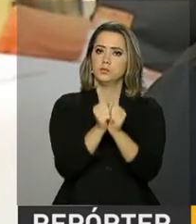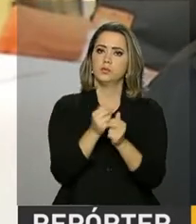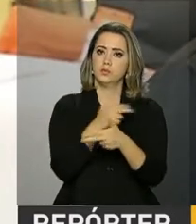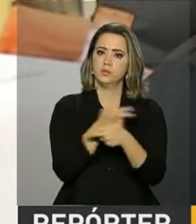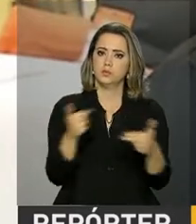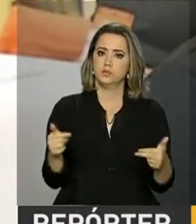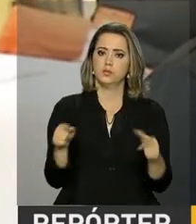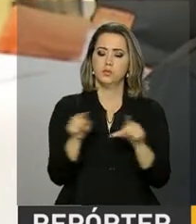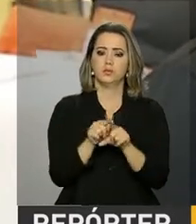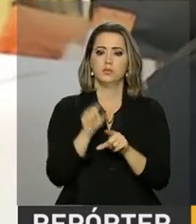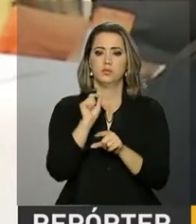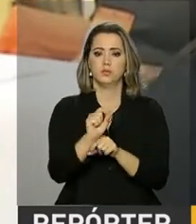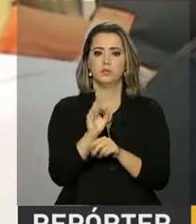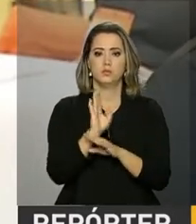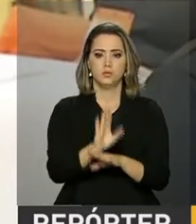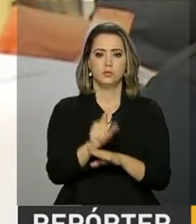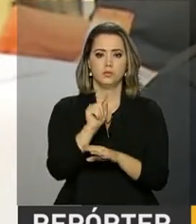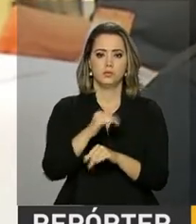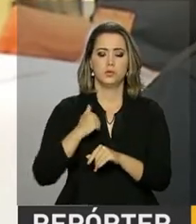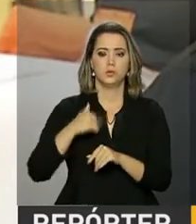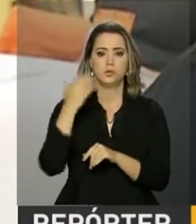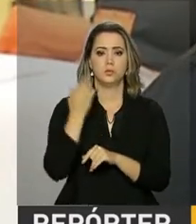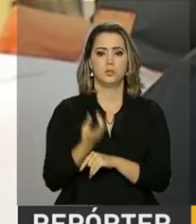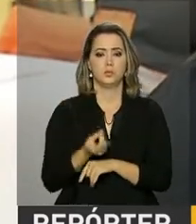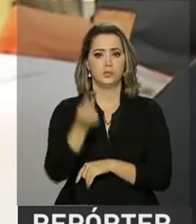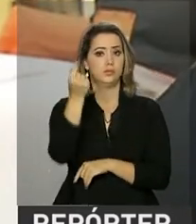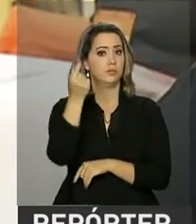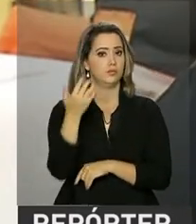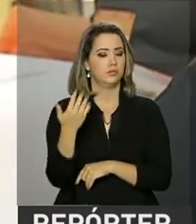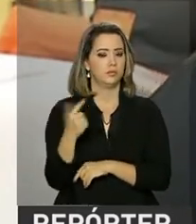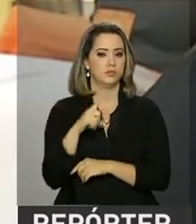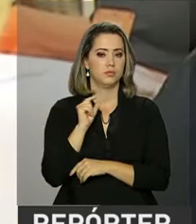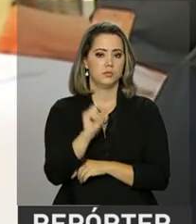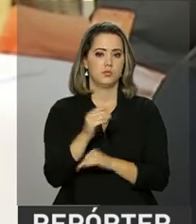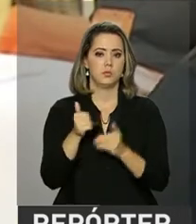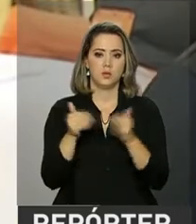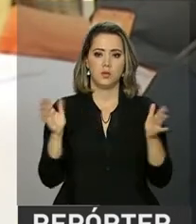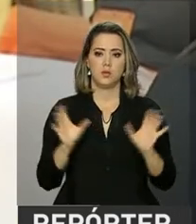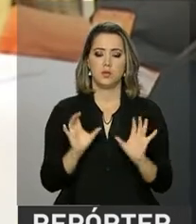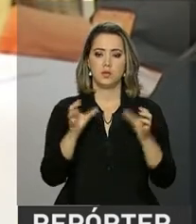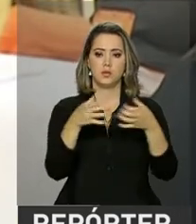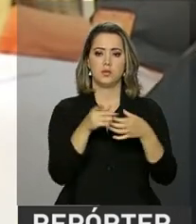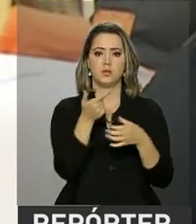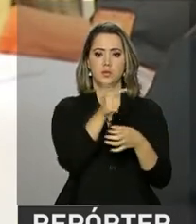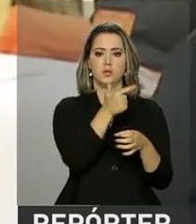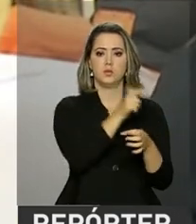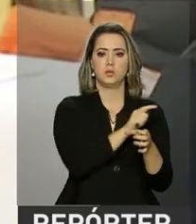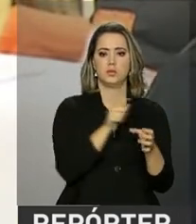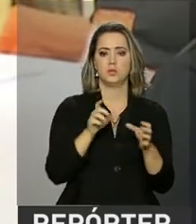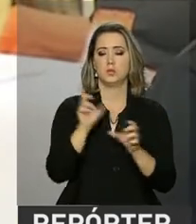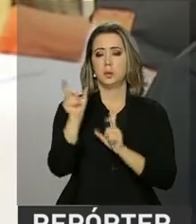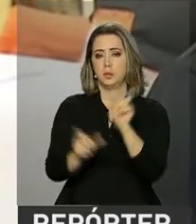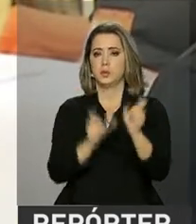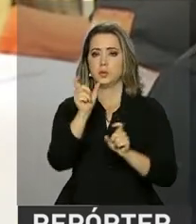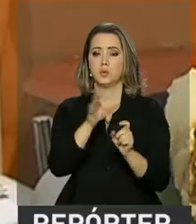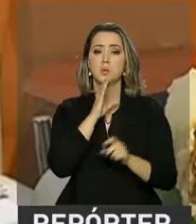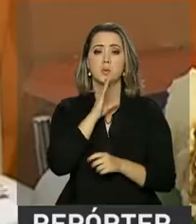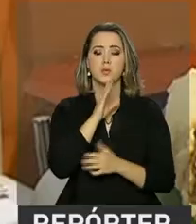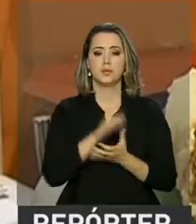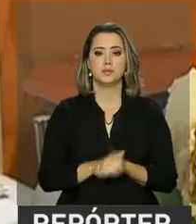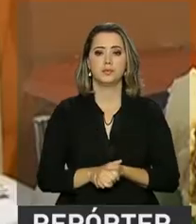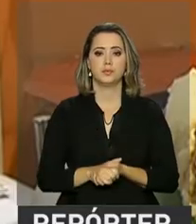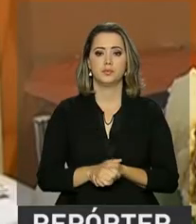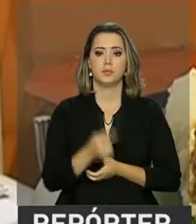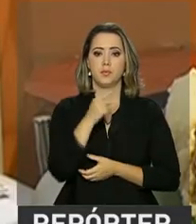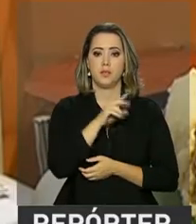produtos, para agregar mais valor e abrir, digamos assim, esse mercado para outras pessoas conhecerem. Maria